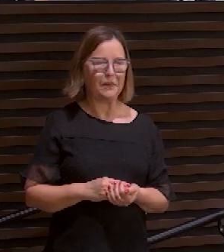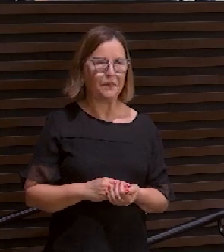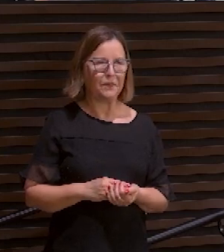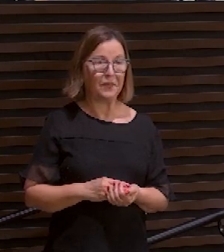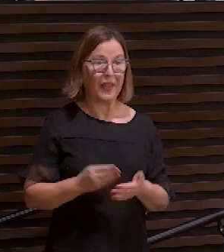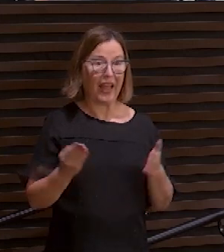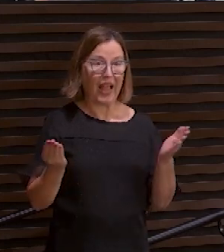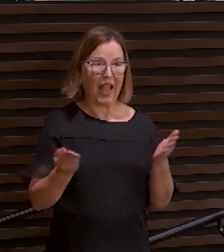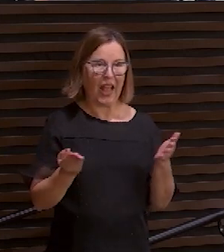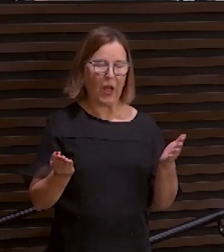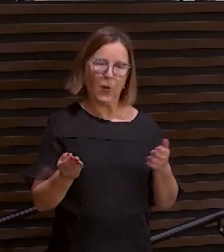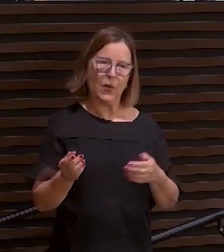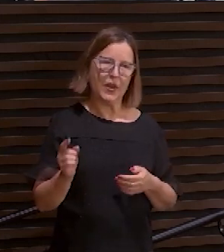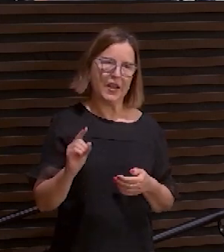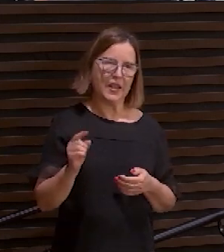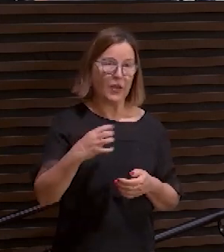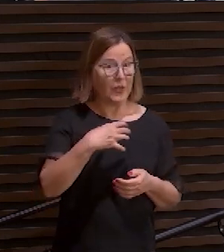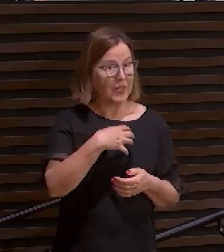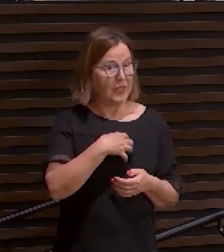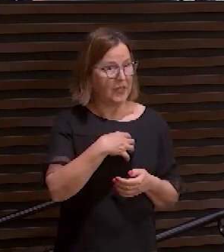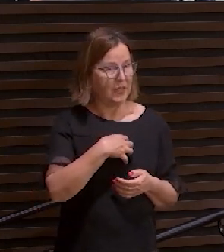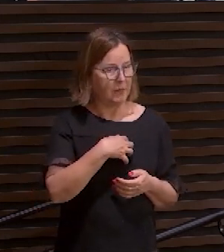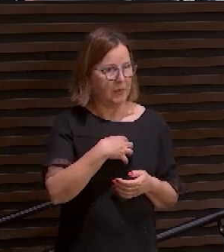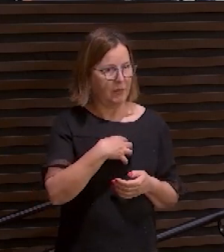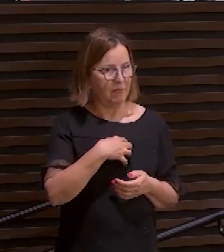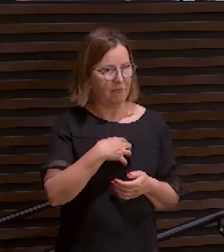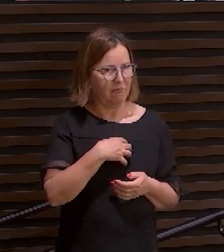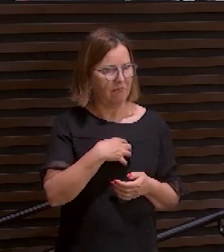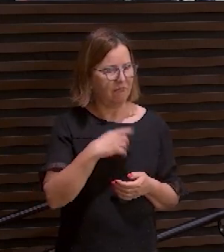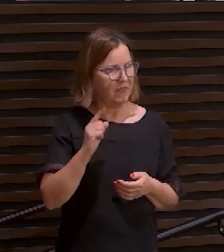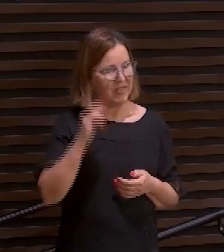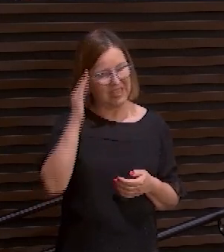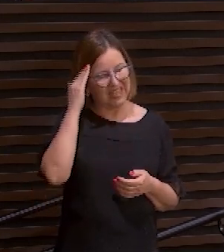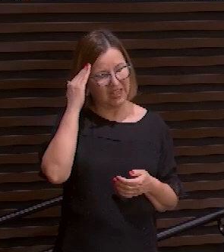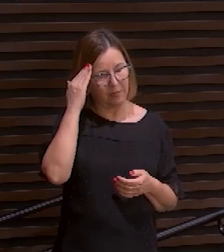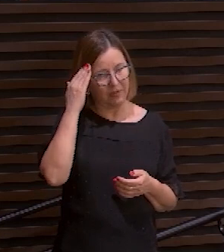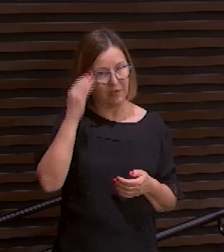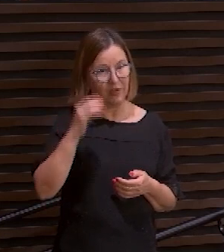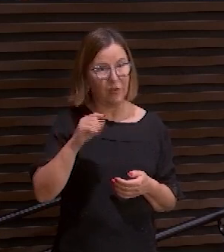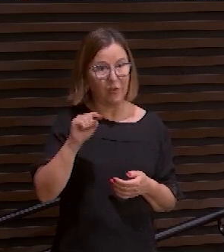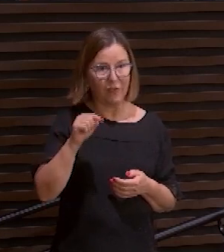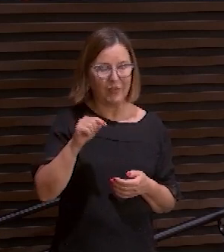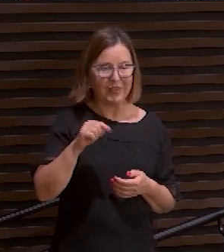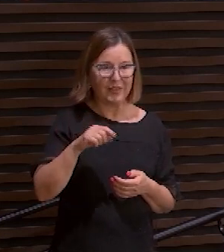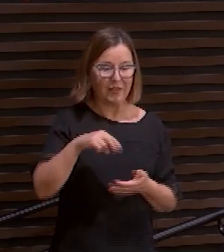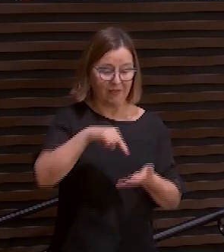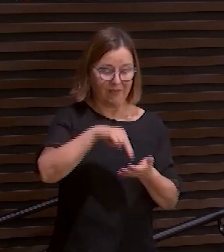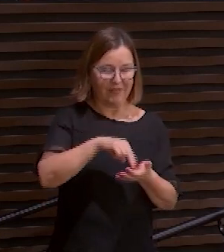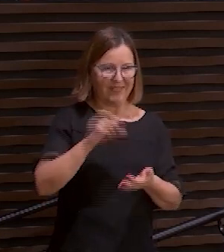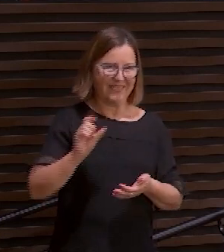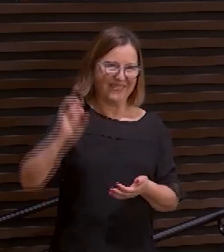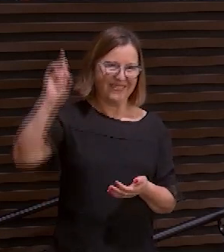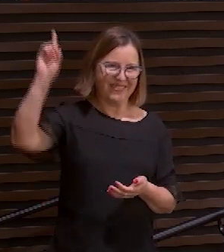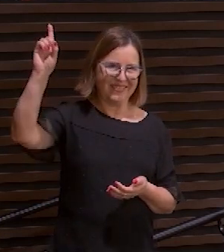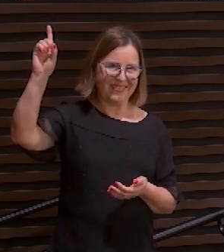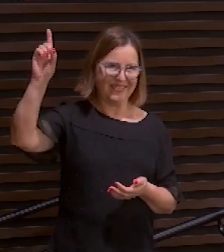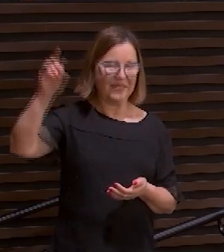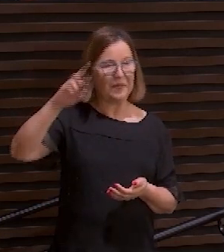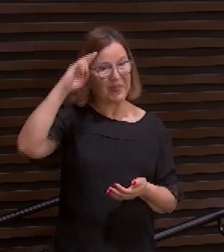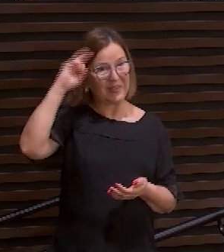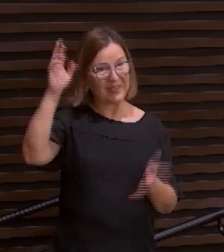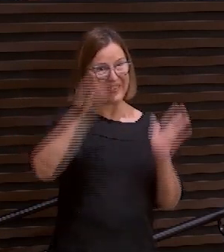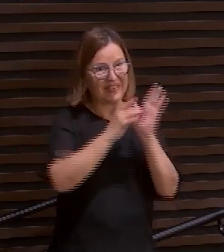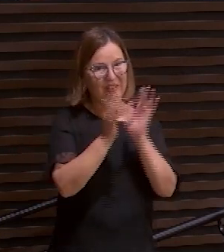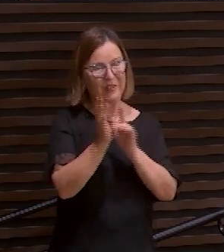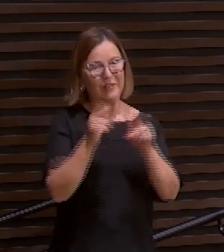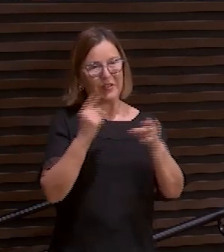Agora não são sentimentos nem o entendimento. Eu estou baseado na palavra de Deus. O Senhor Jesus disse